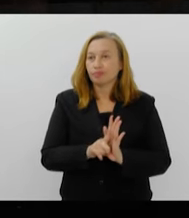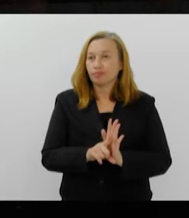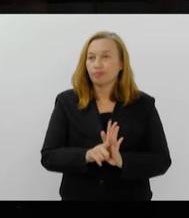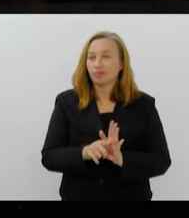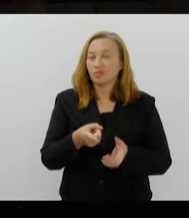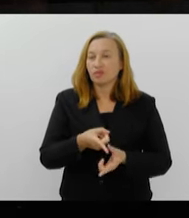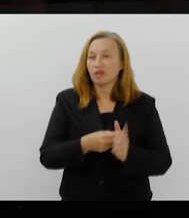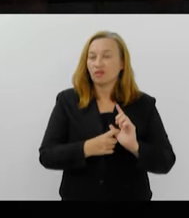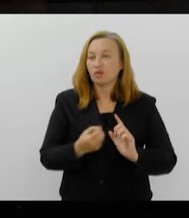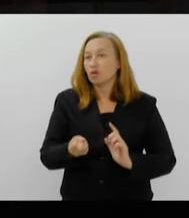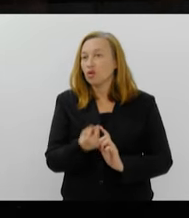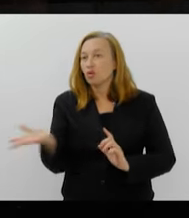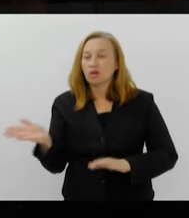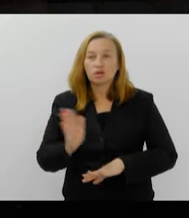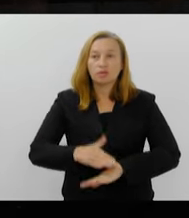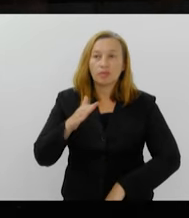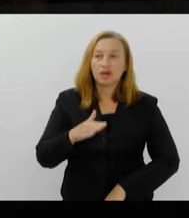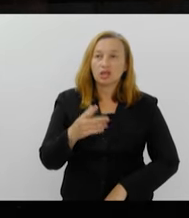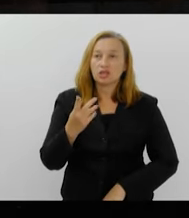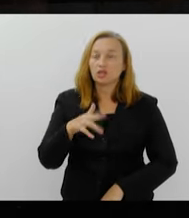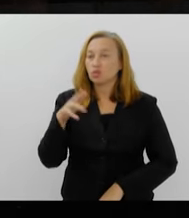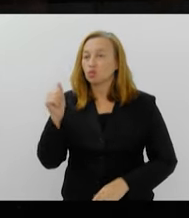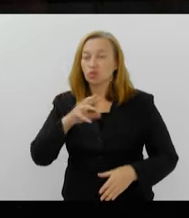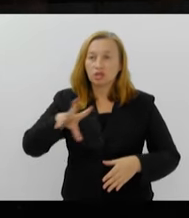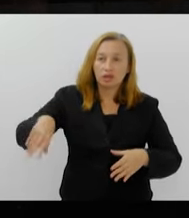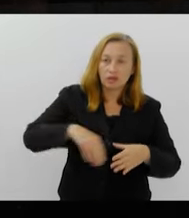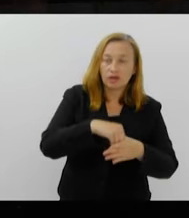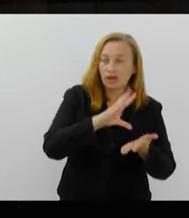contumaz sequer vai à pauta.